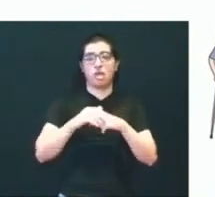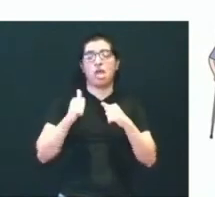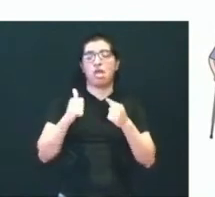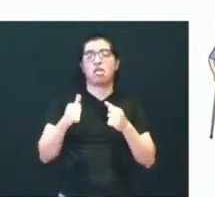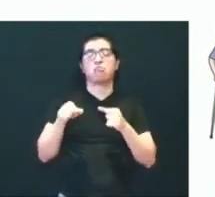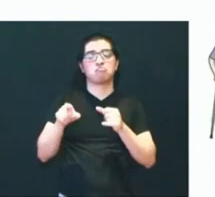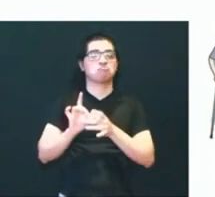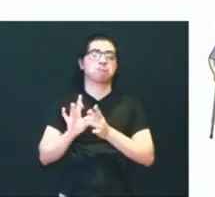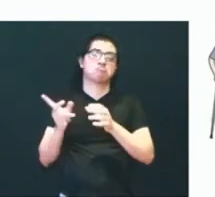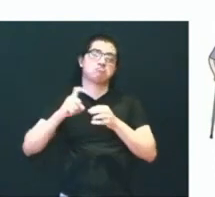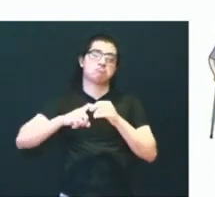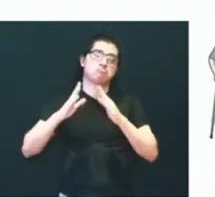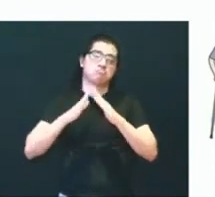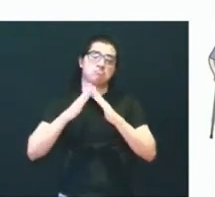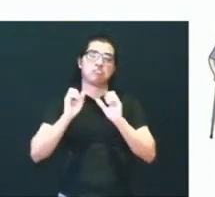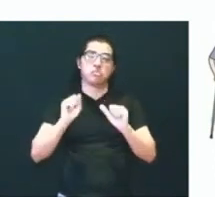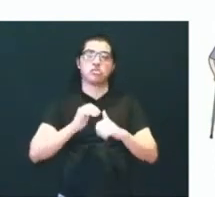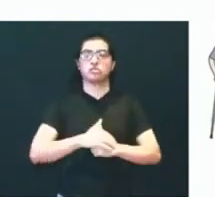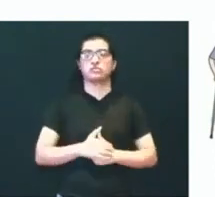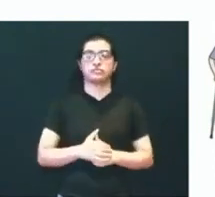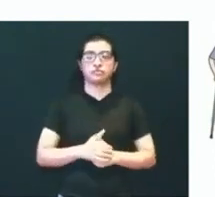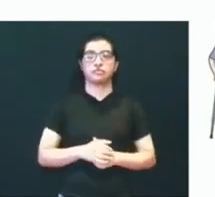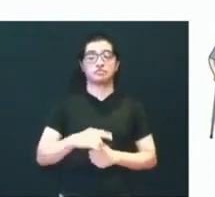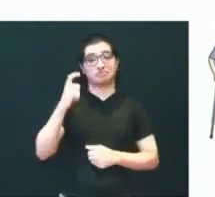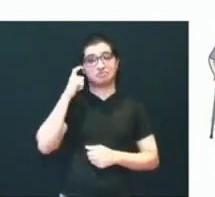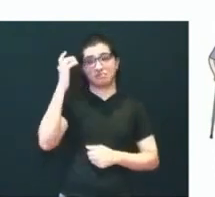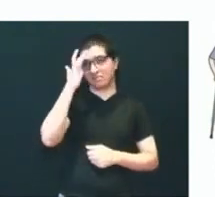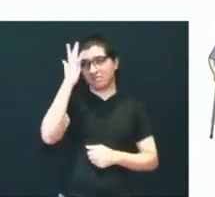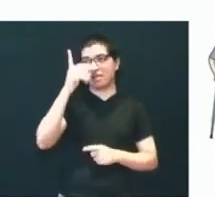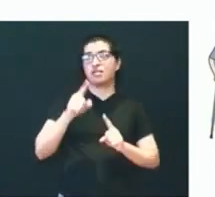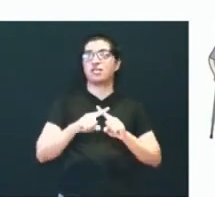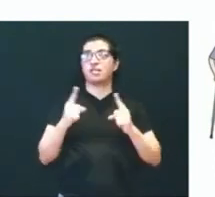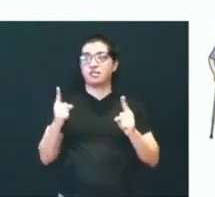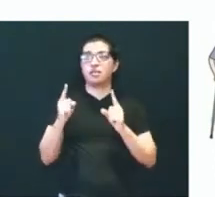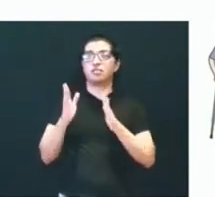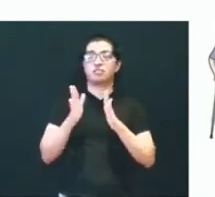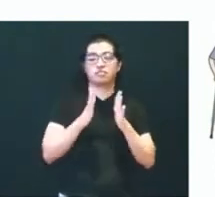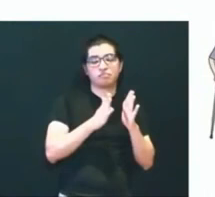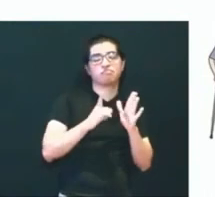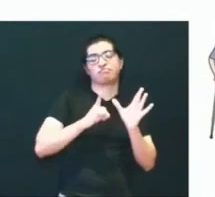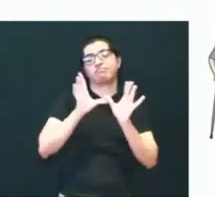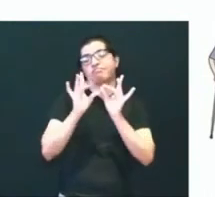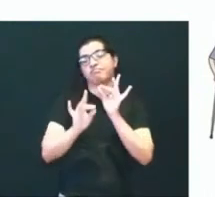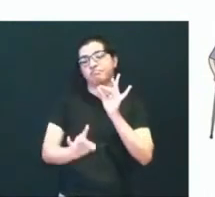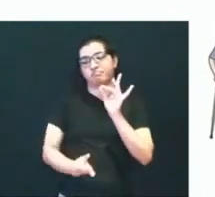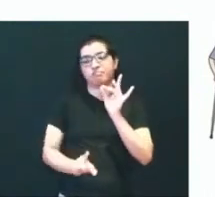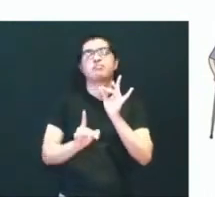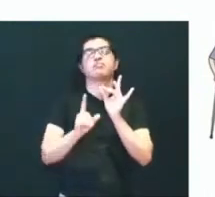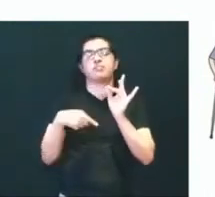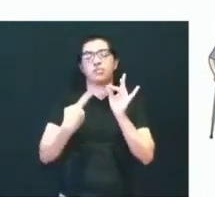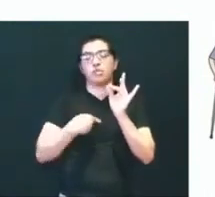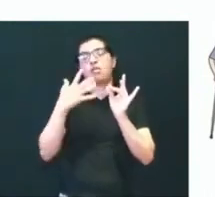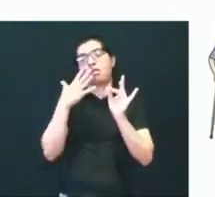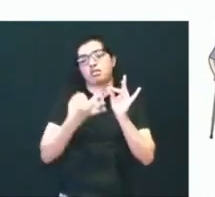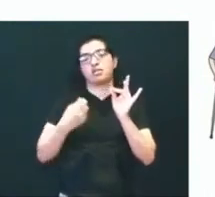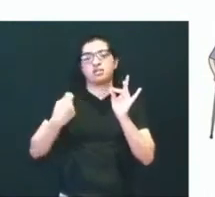da unidade e começar o acompanhamento. Parece fácil, mas existem uma série de pormenores, uma série de pequenas coisinhas que a gente